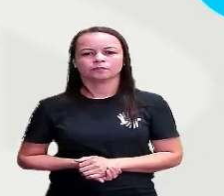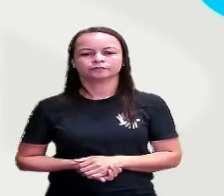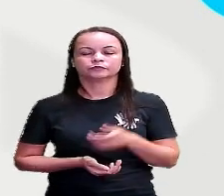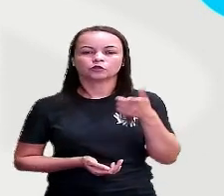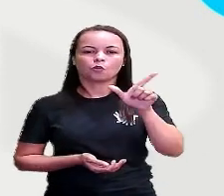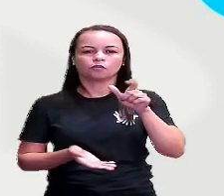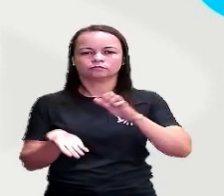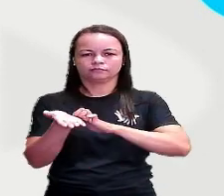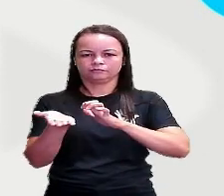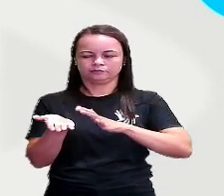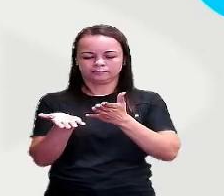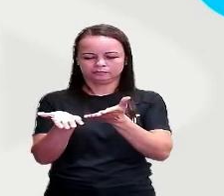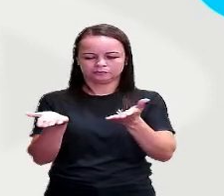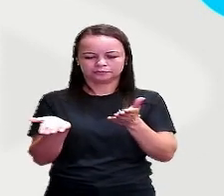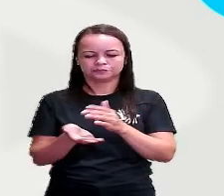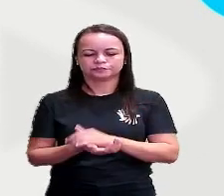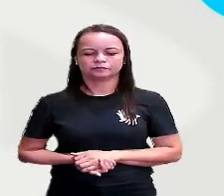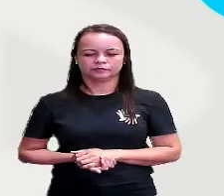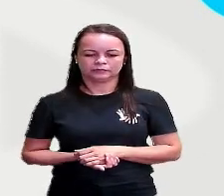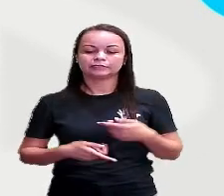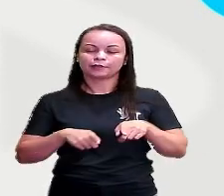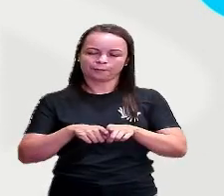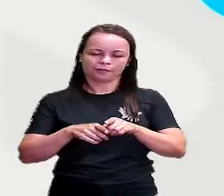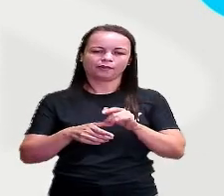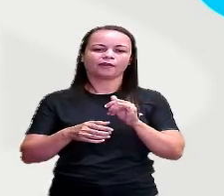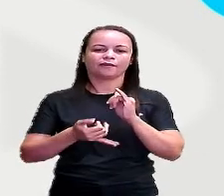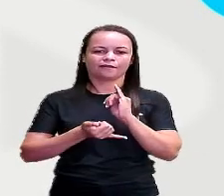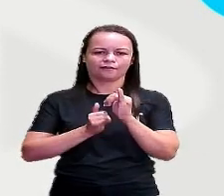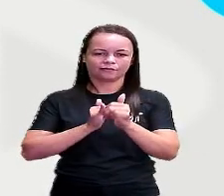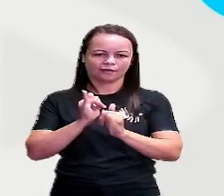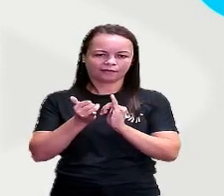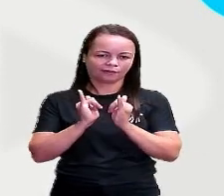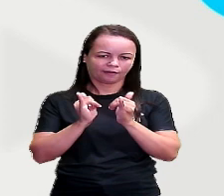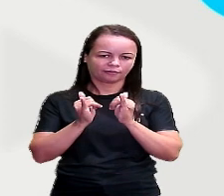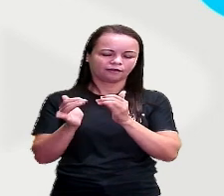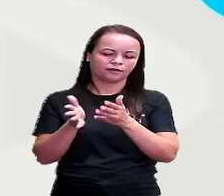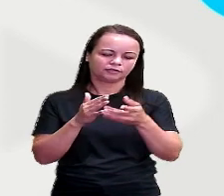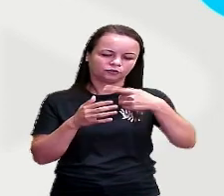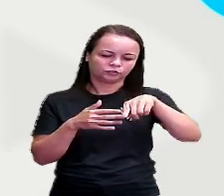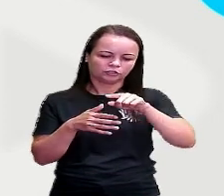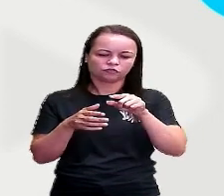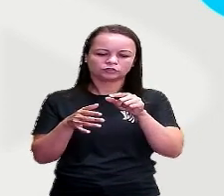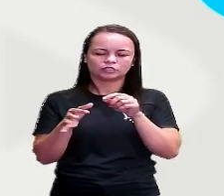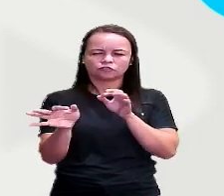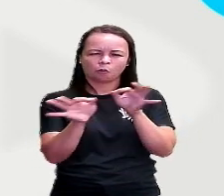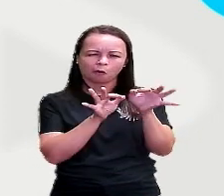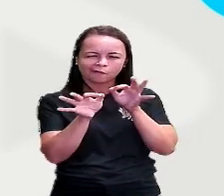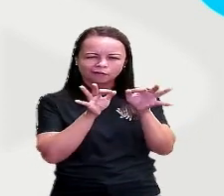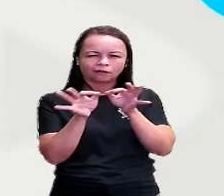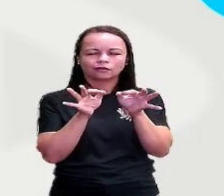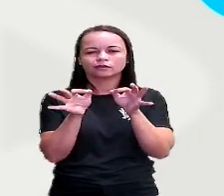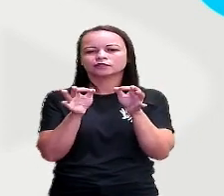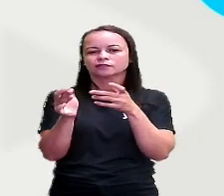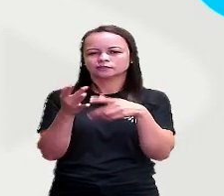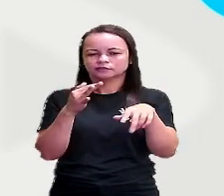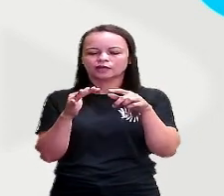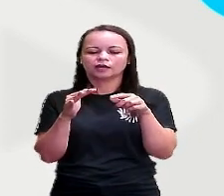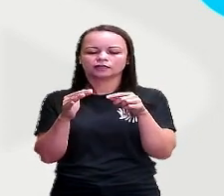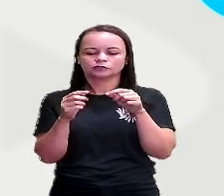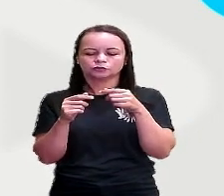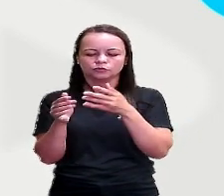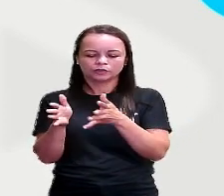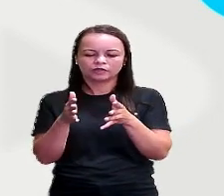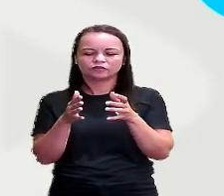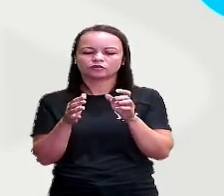Outra atividade aqui, ó. Também é de lá da internet, onde você vai tirando ali os retângulos